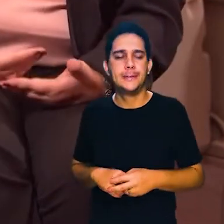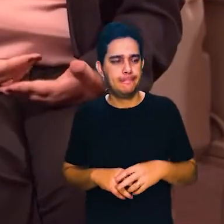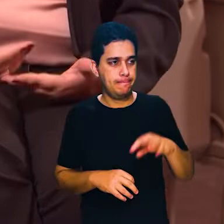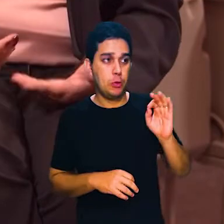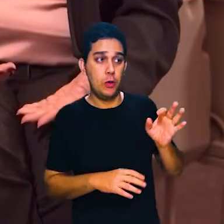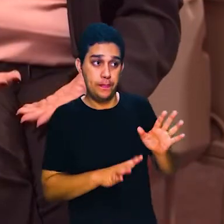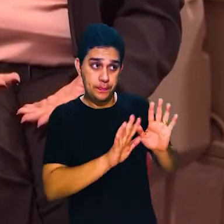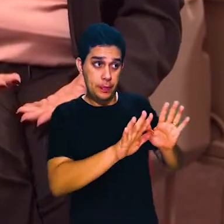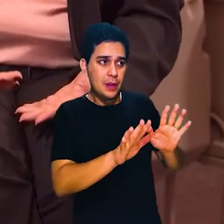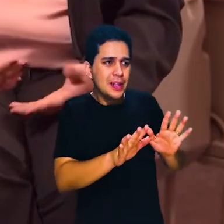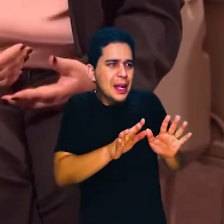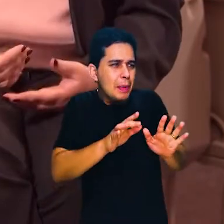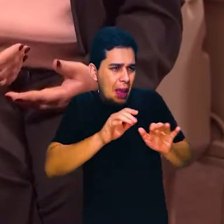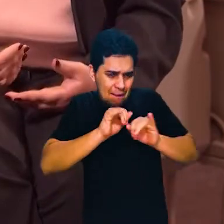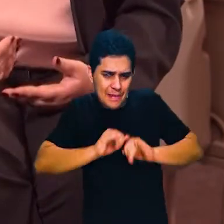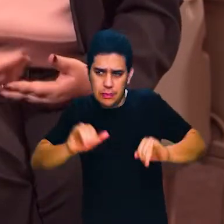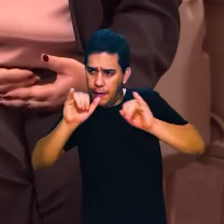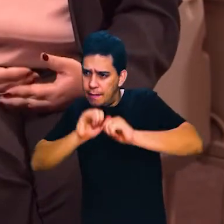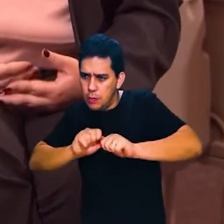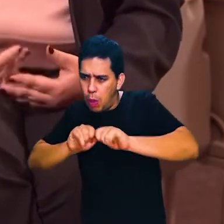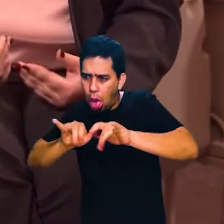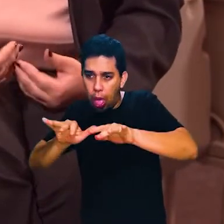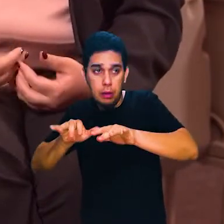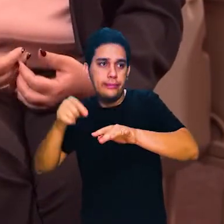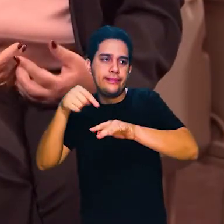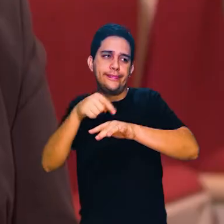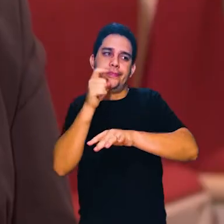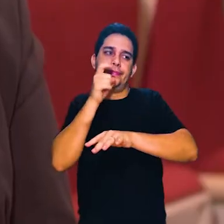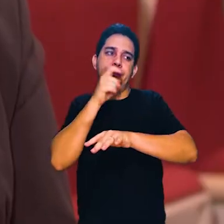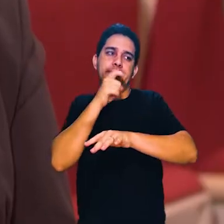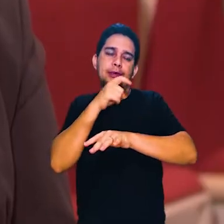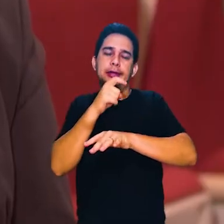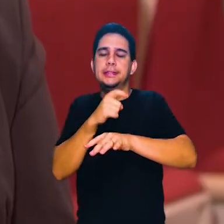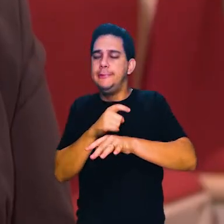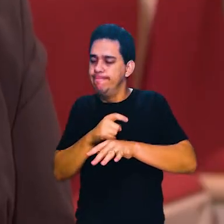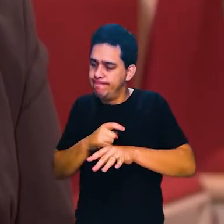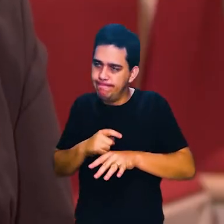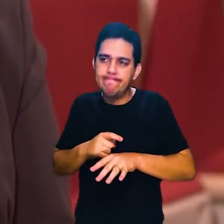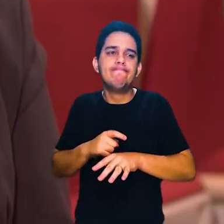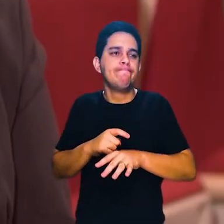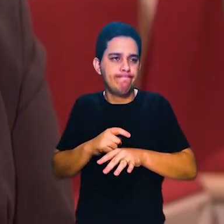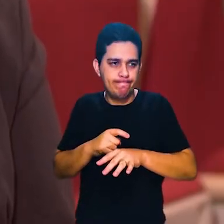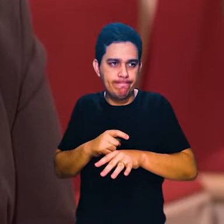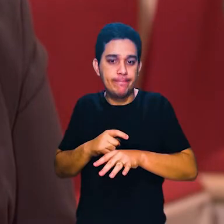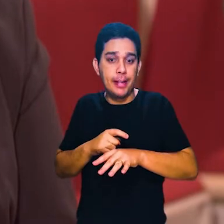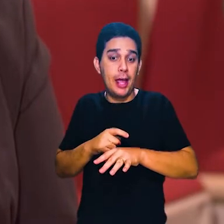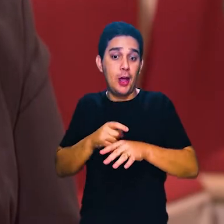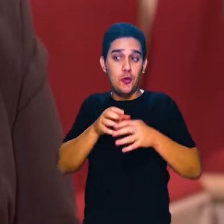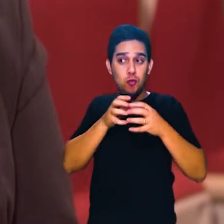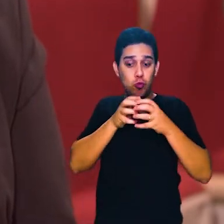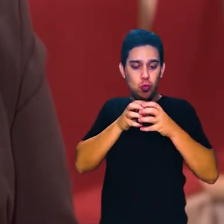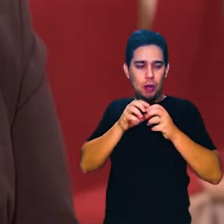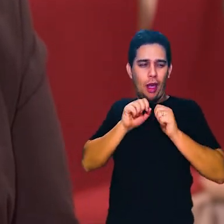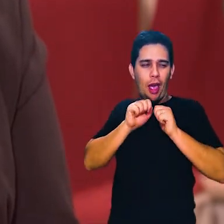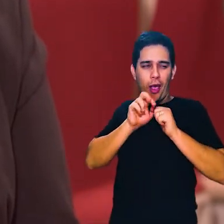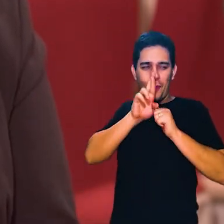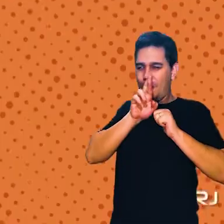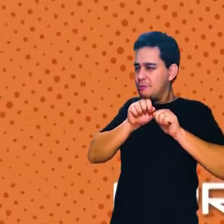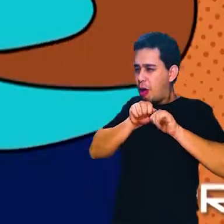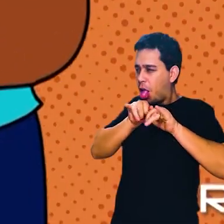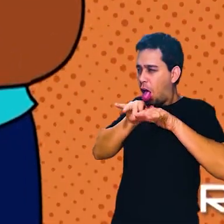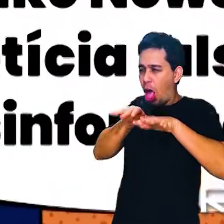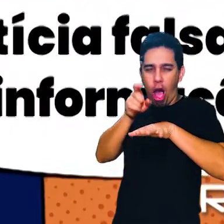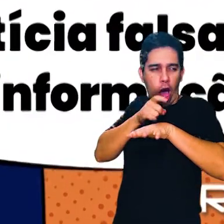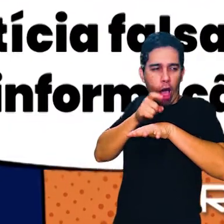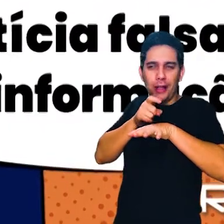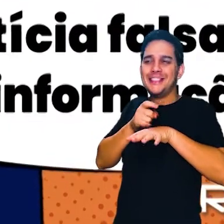de informações falsas, mais as pessoas de má fé vão se beneficiar. Sim. Então,